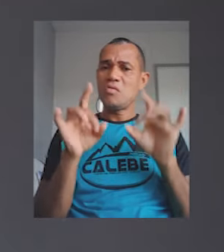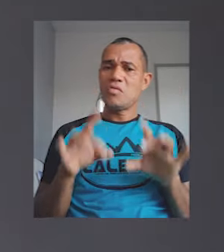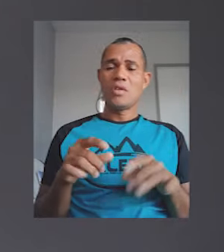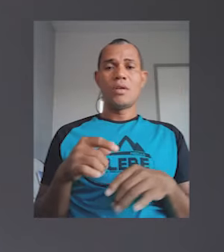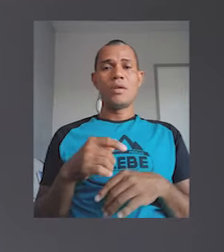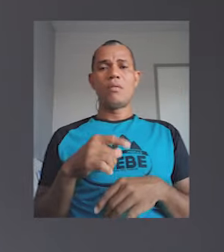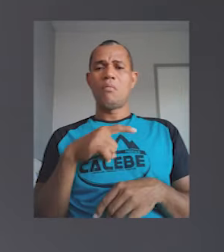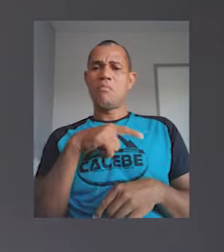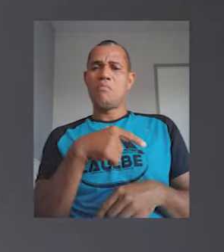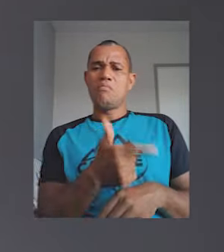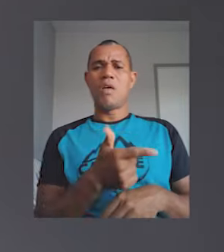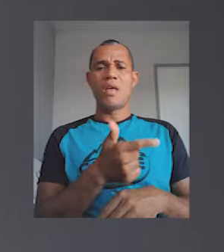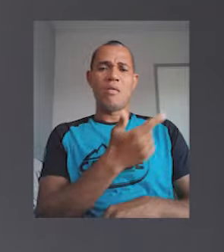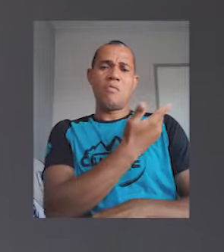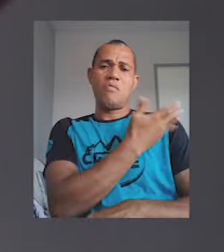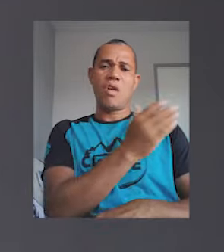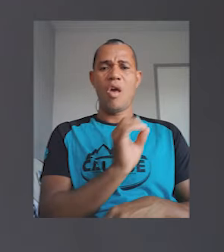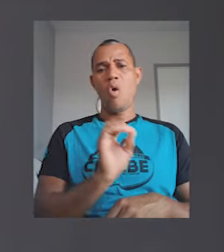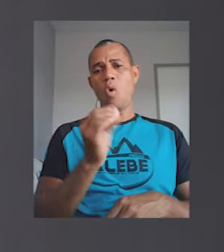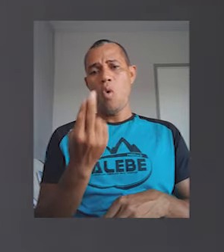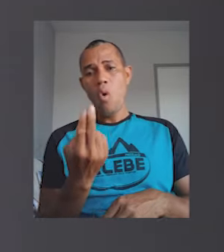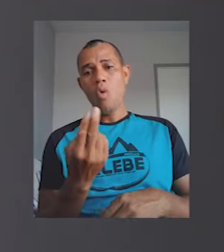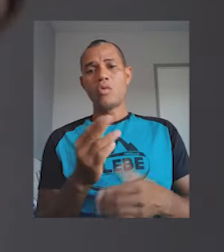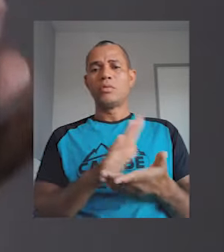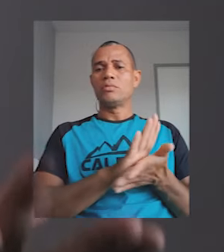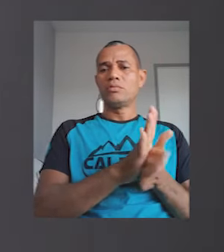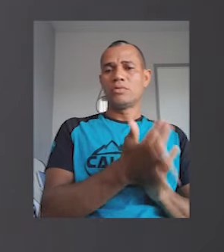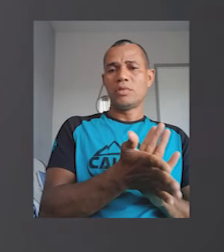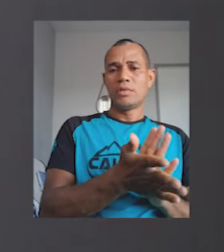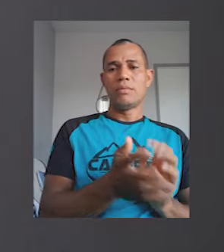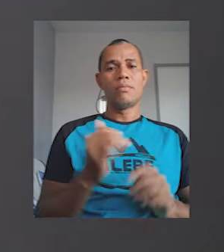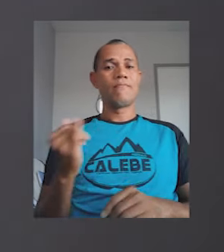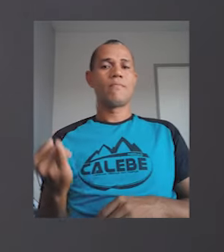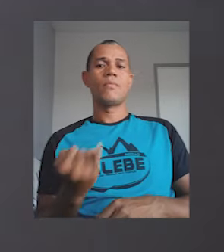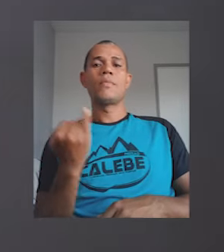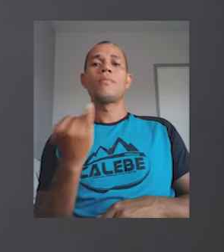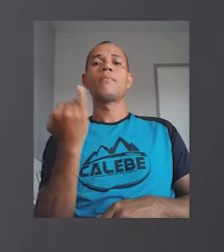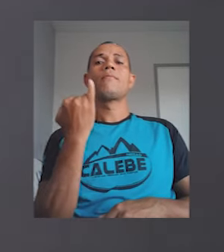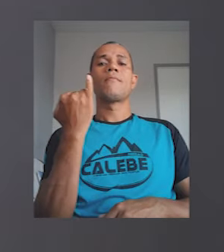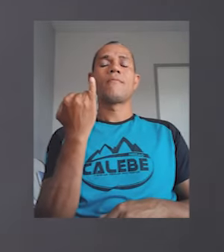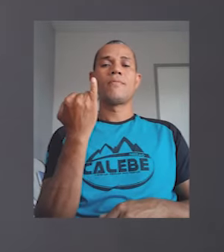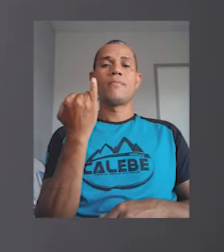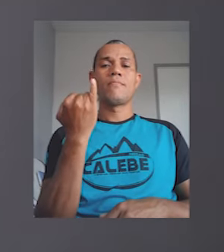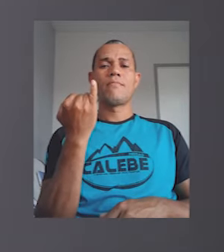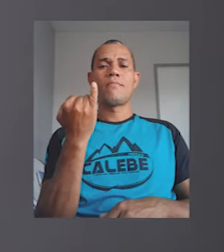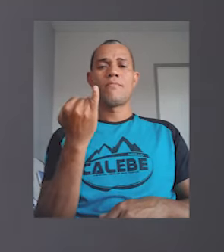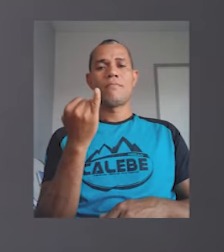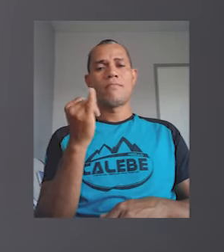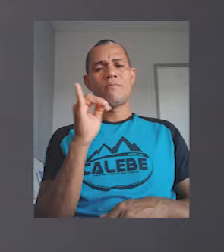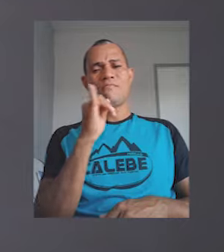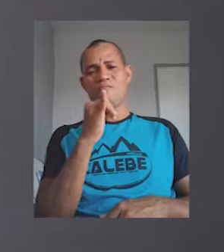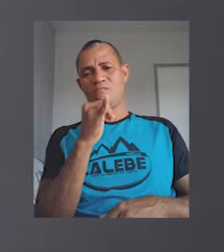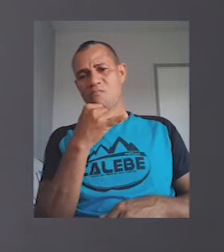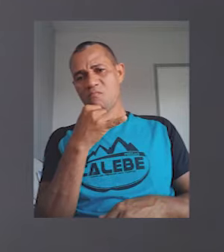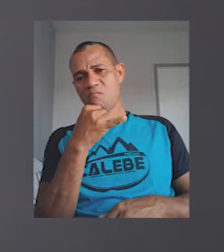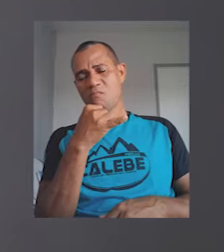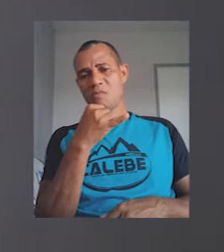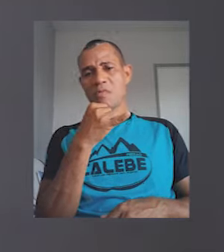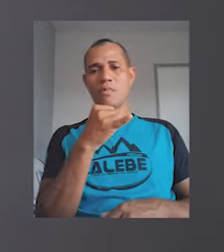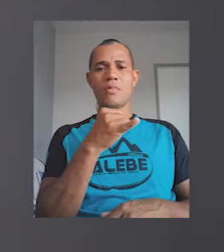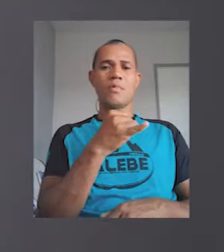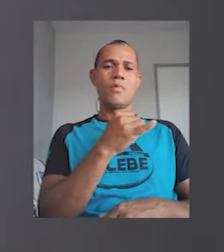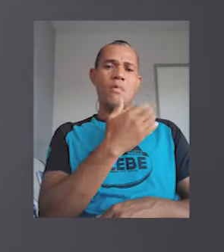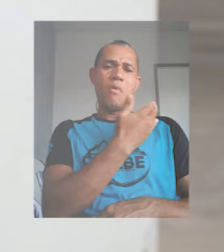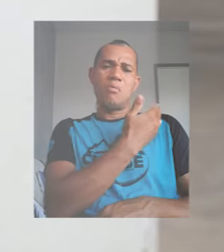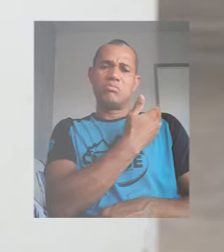preconceito, discriminação ou racismo, compreende a importância do que eu vou dizer agora. É importante dizer que, infelizmente,